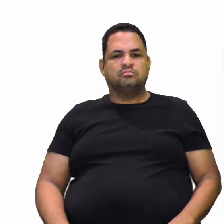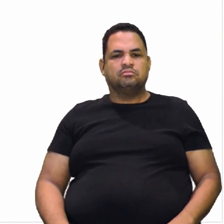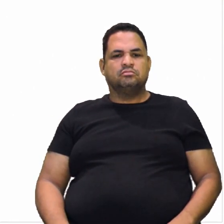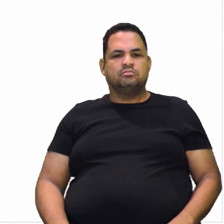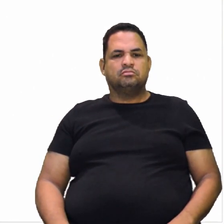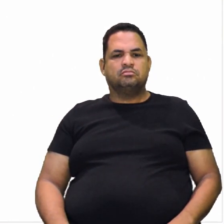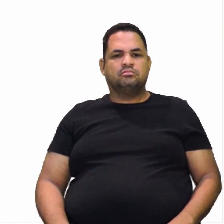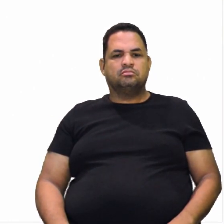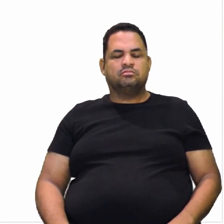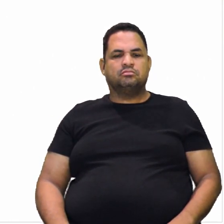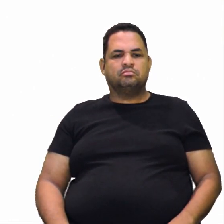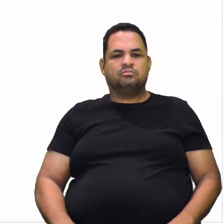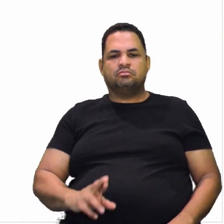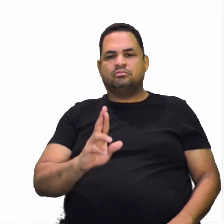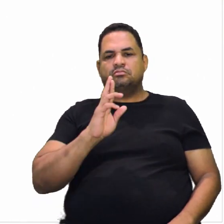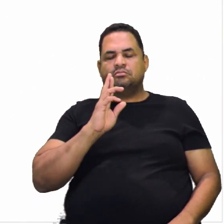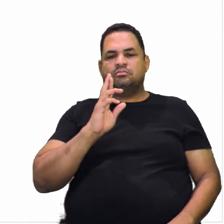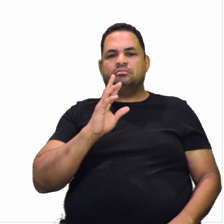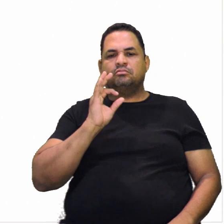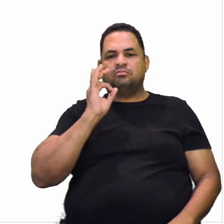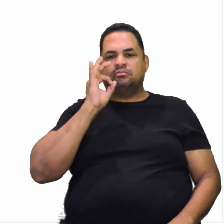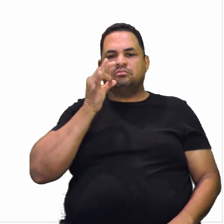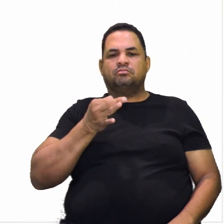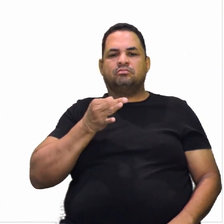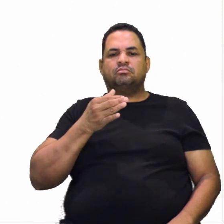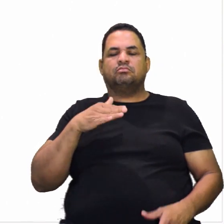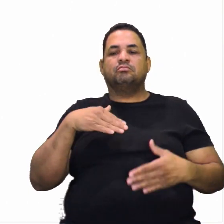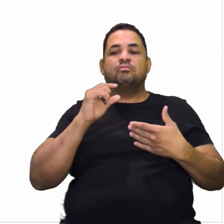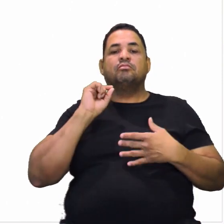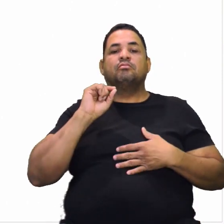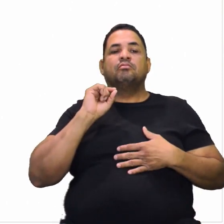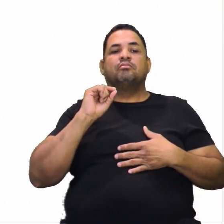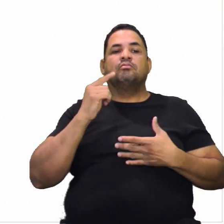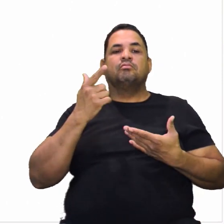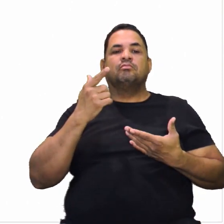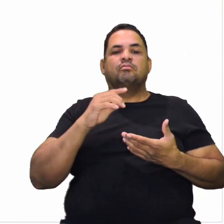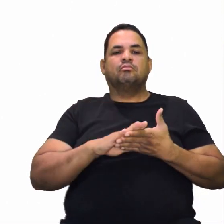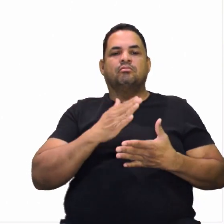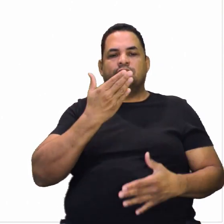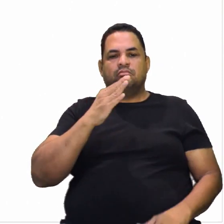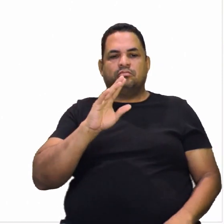A resposta correta é o quê? Hieróglifos?